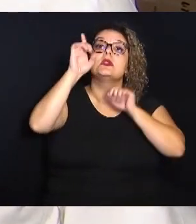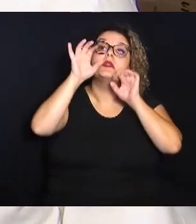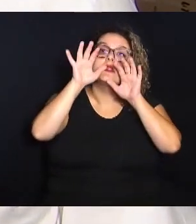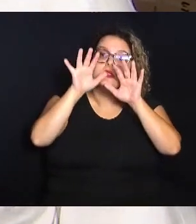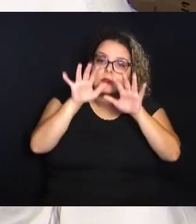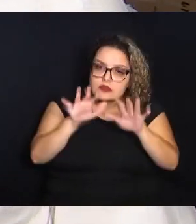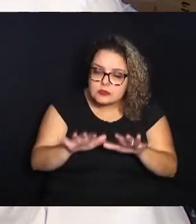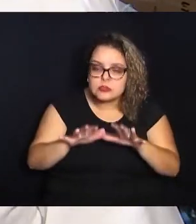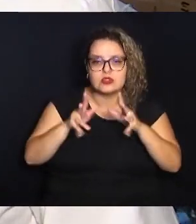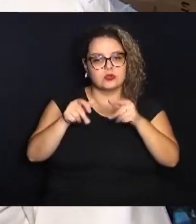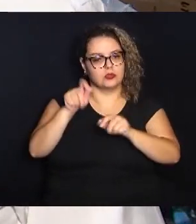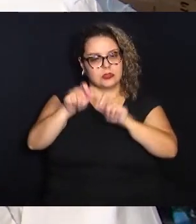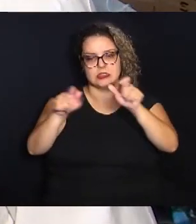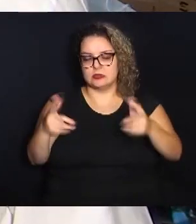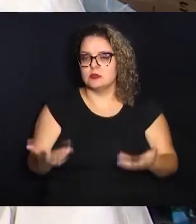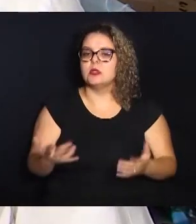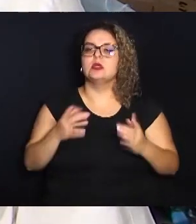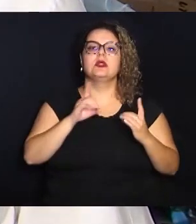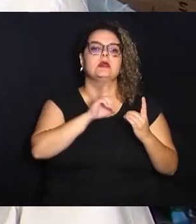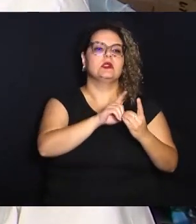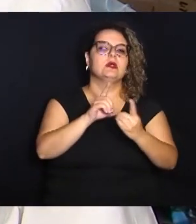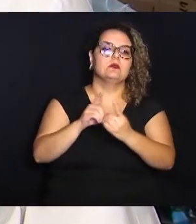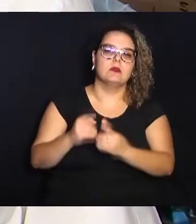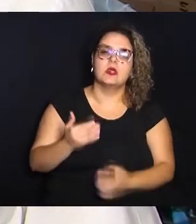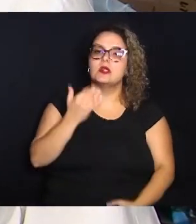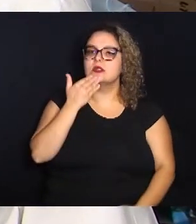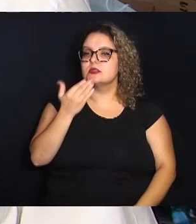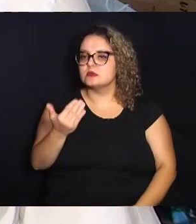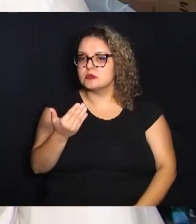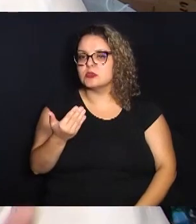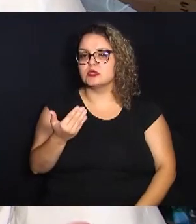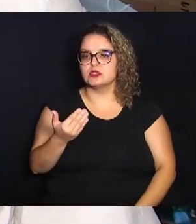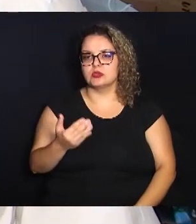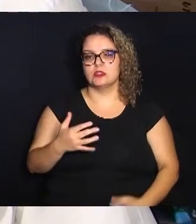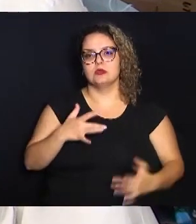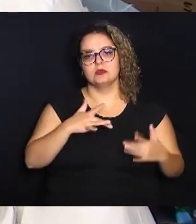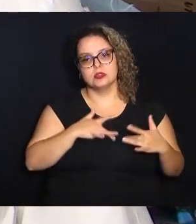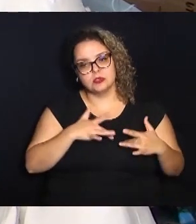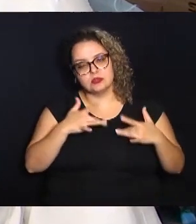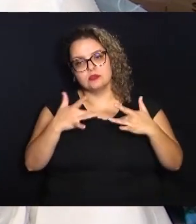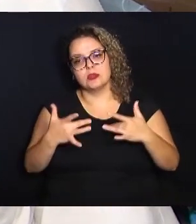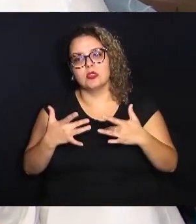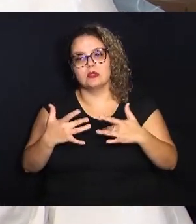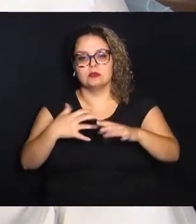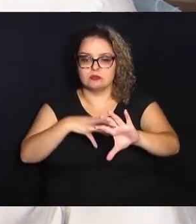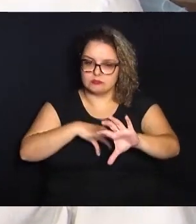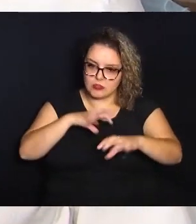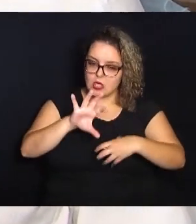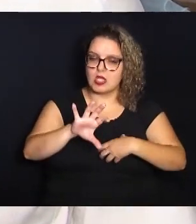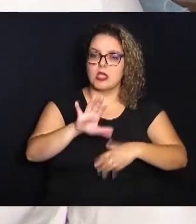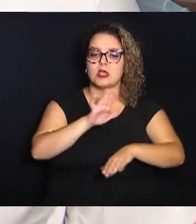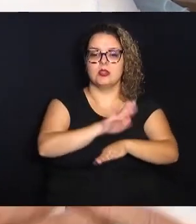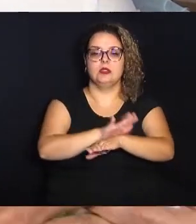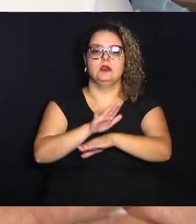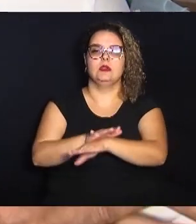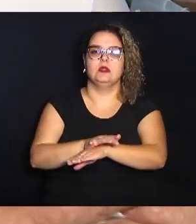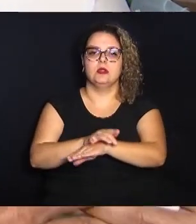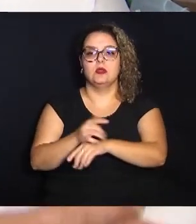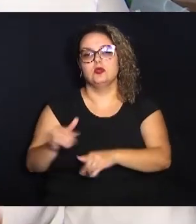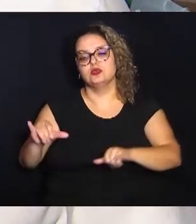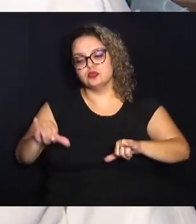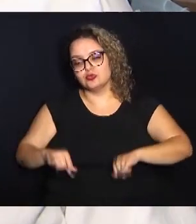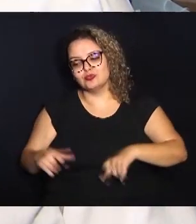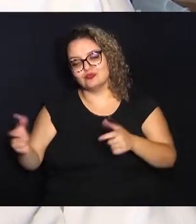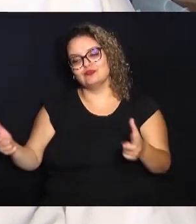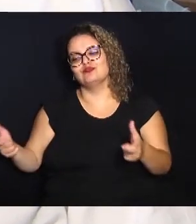abençoe todas as pessoas que atenderam a Esse chamado se compadecer e certamente estão ajudando a minimizar